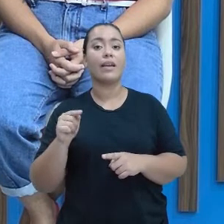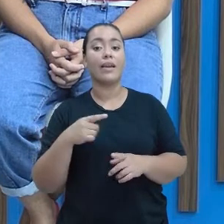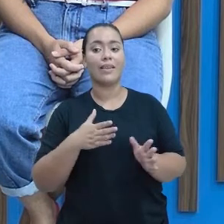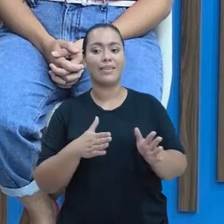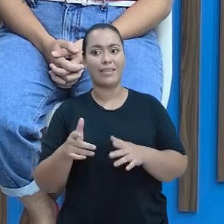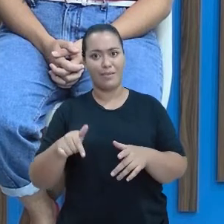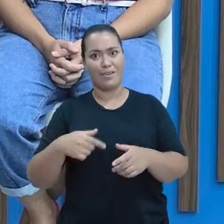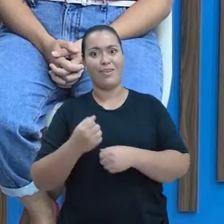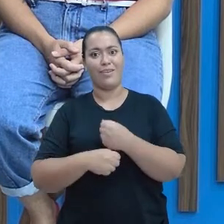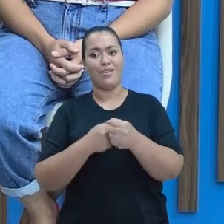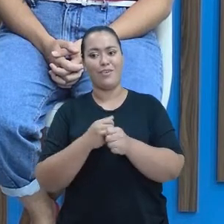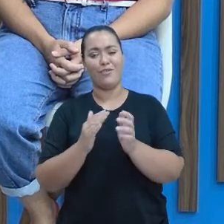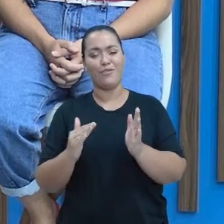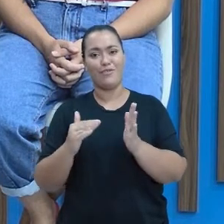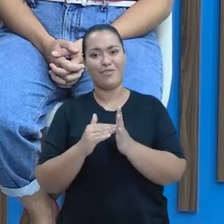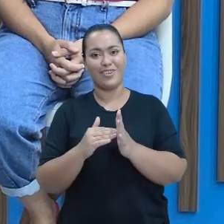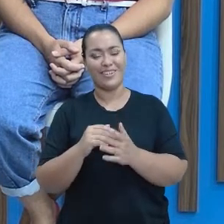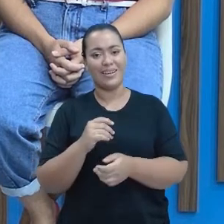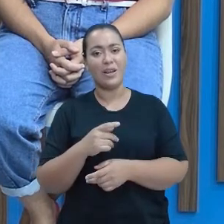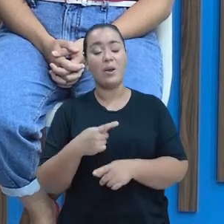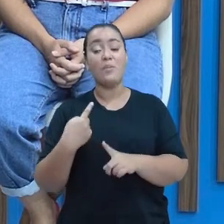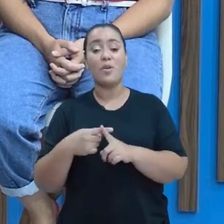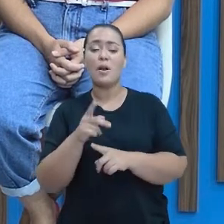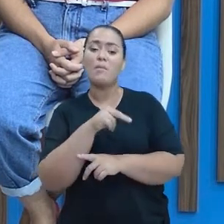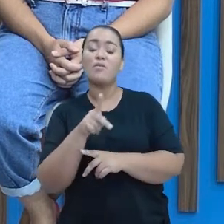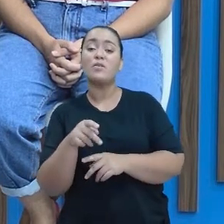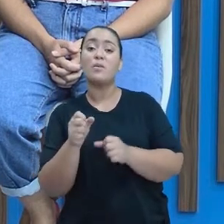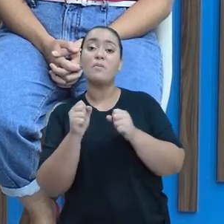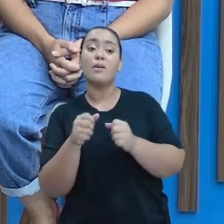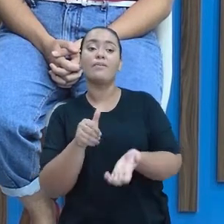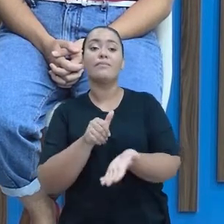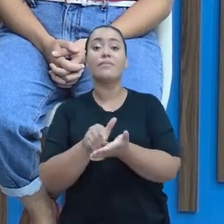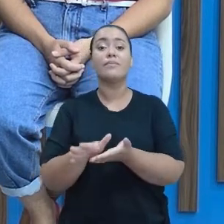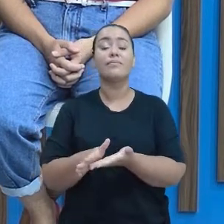ano, por exemplo, o professor